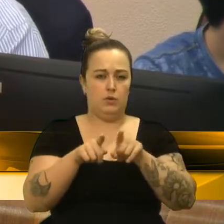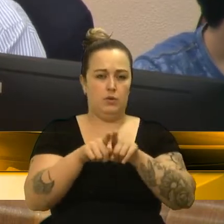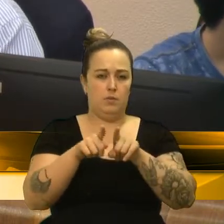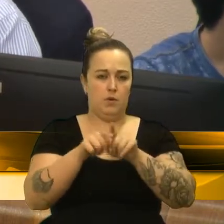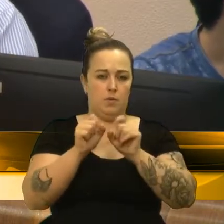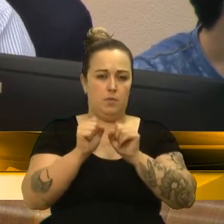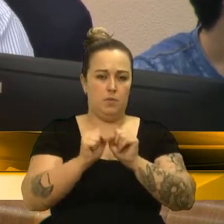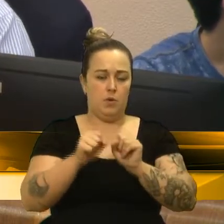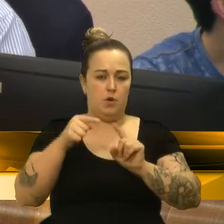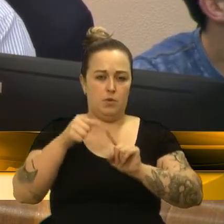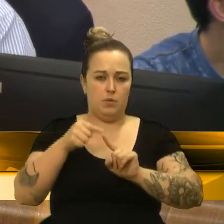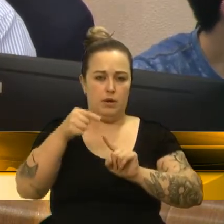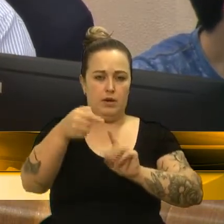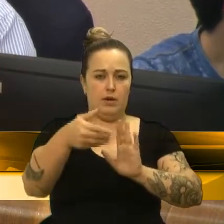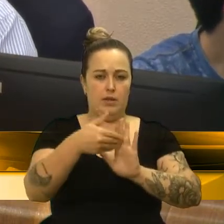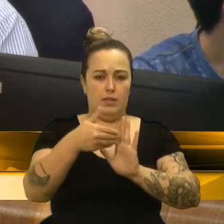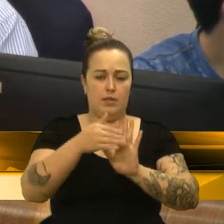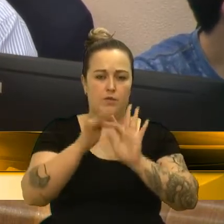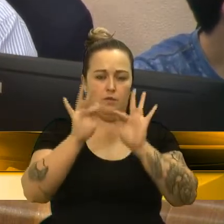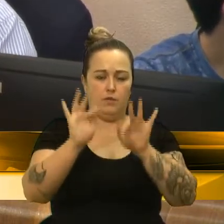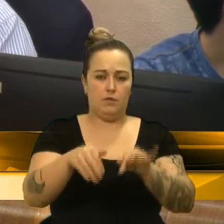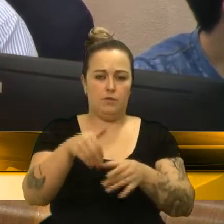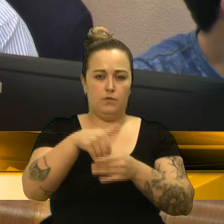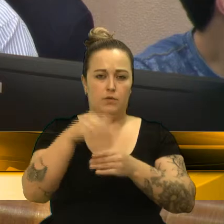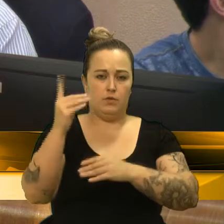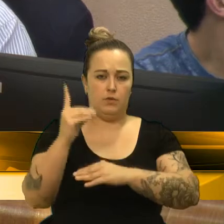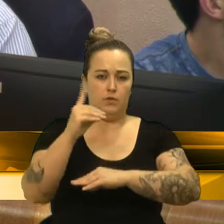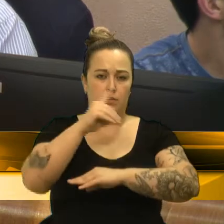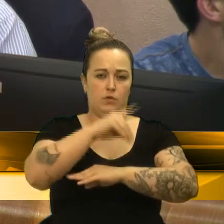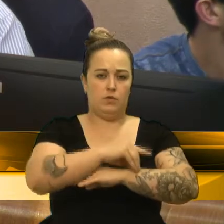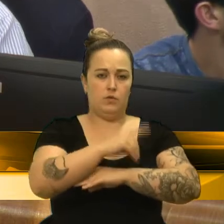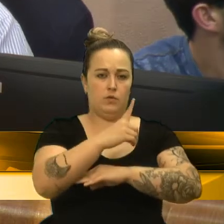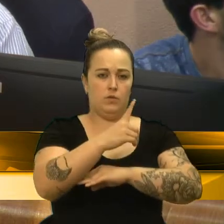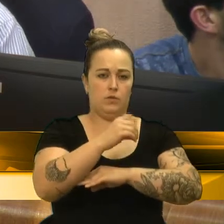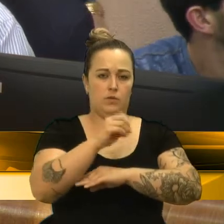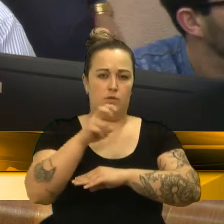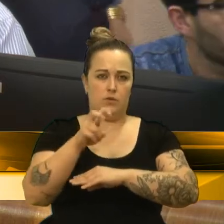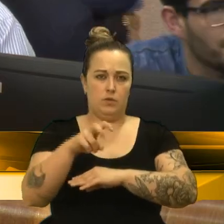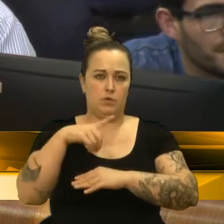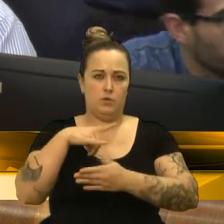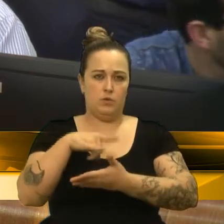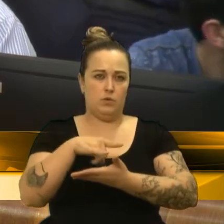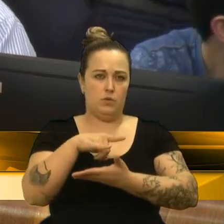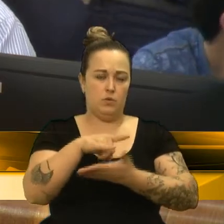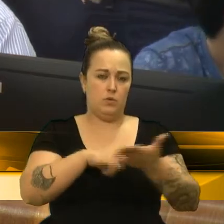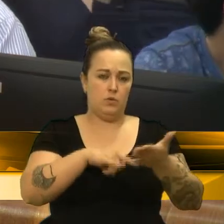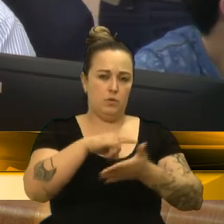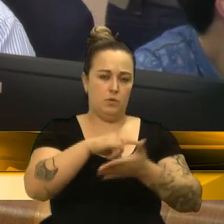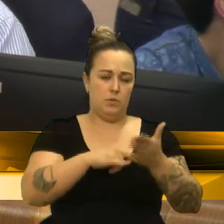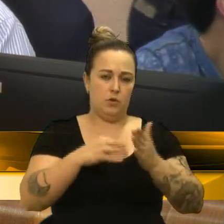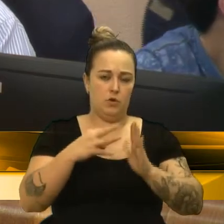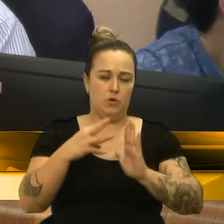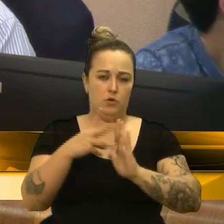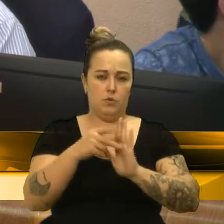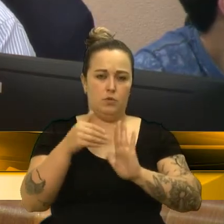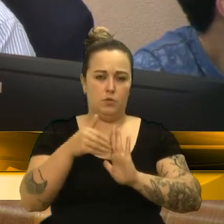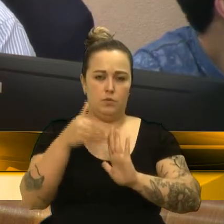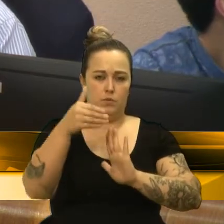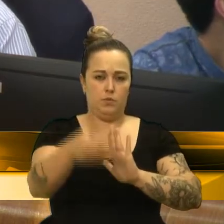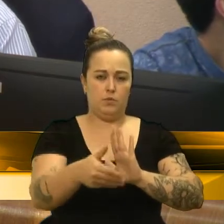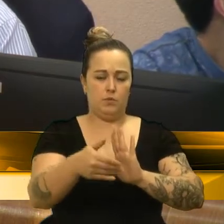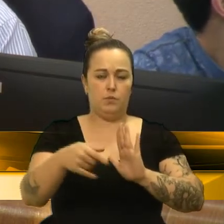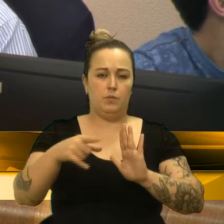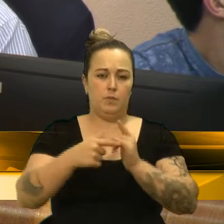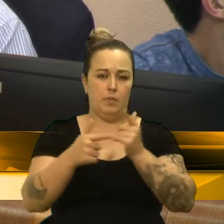poderão ser prorrogadas até o final da ordem do dia. Artigo 105. Os requerimentos de prorrogação serão verbais, não se